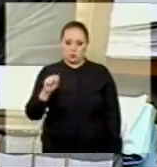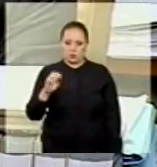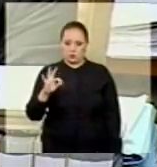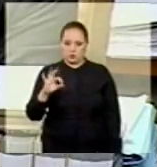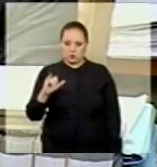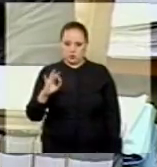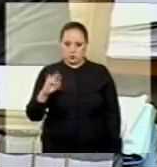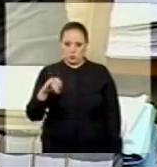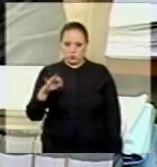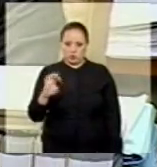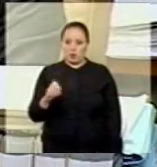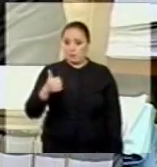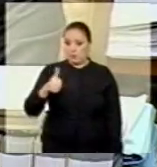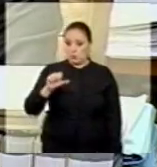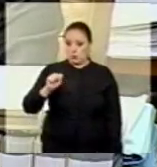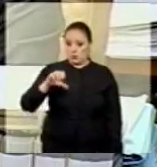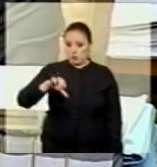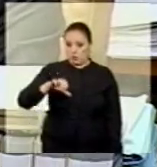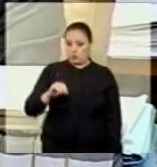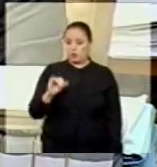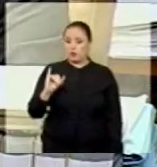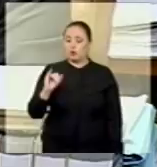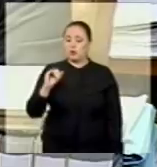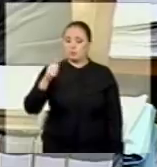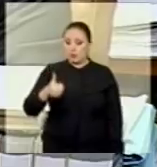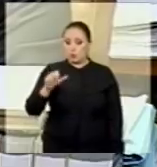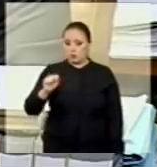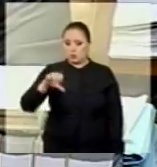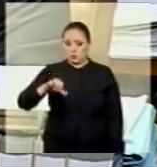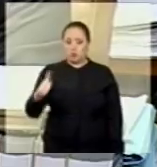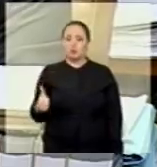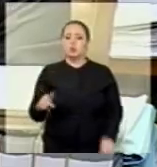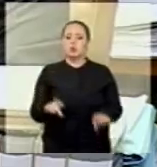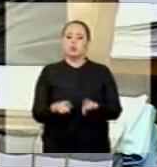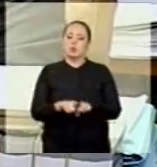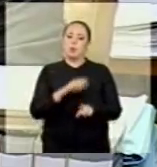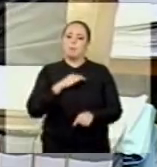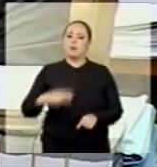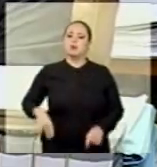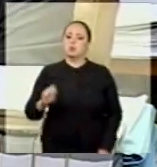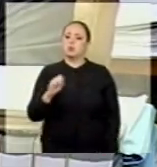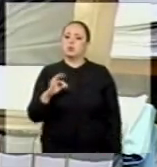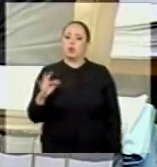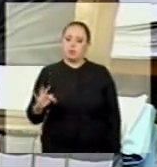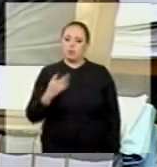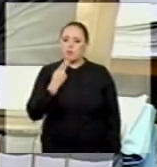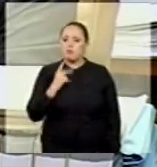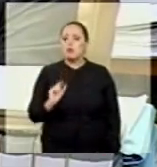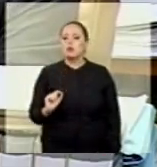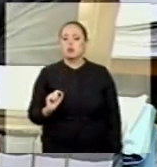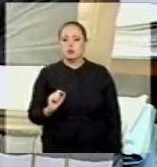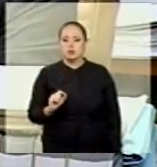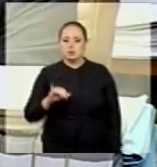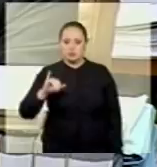1890-1891, e também a de senador da República e a de ministro do Supremo Tribunal Federal. O que diz